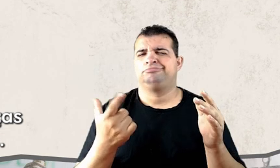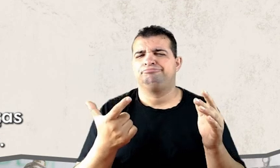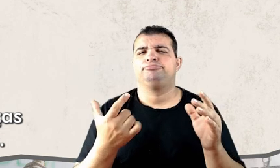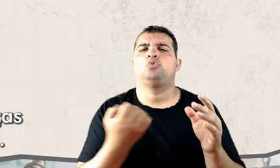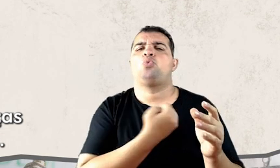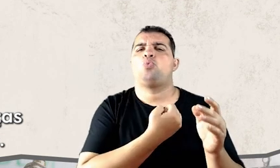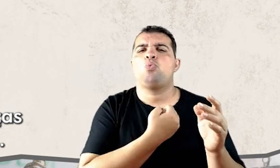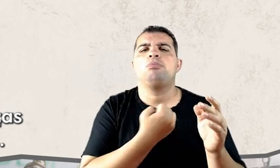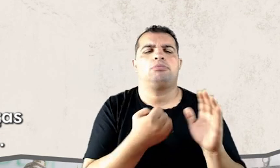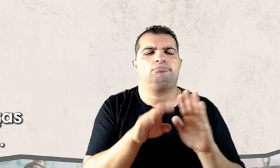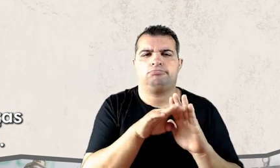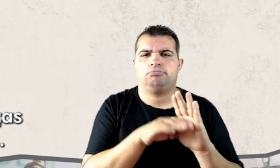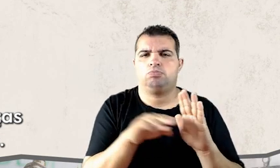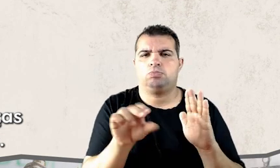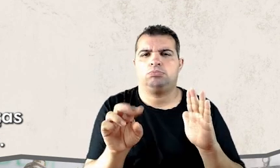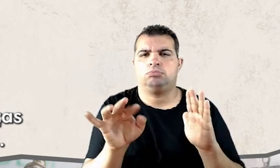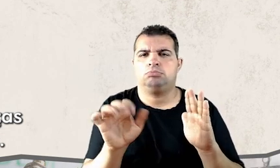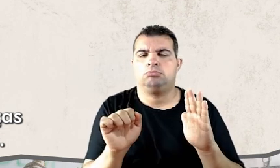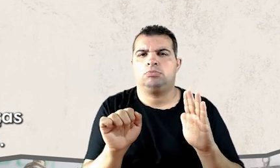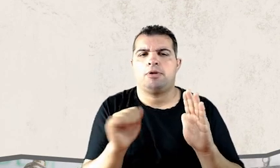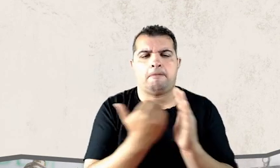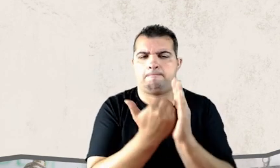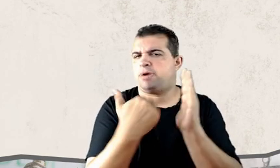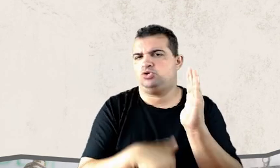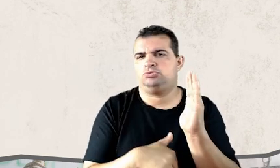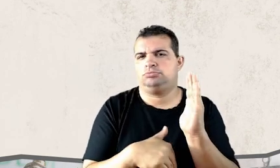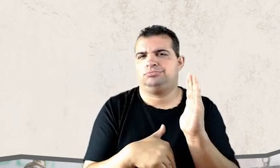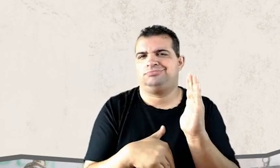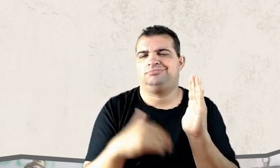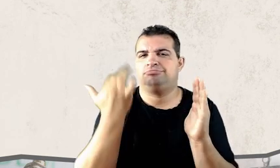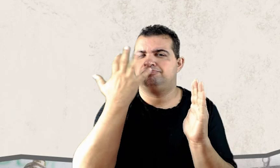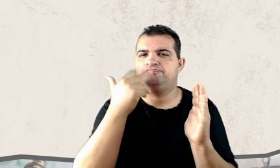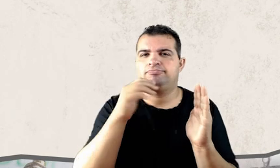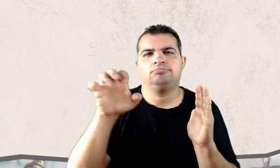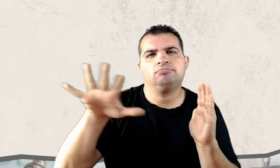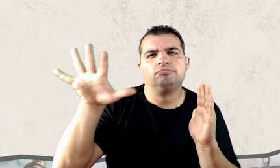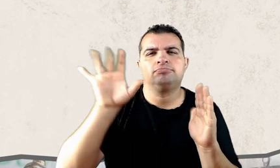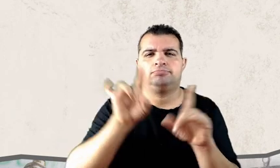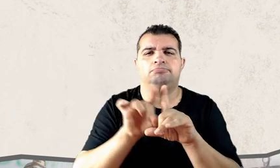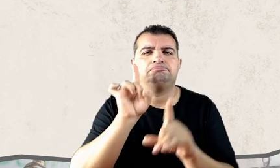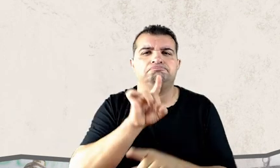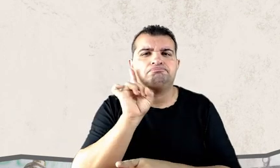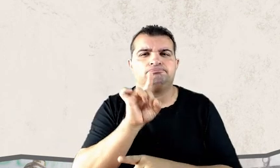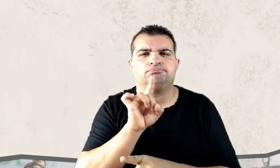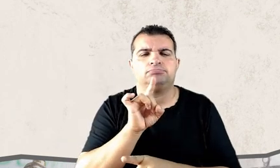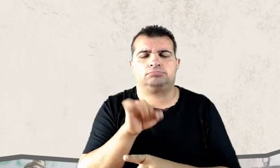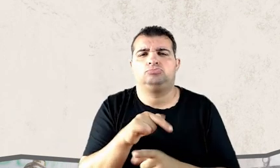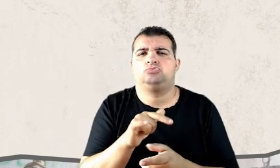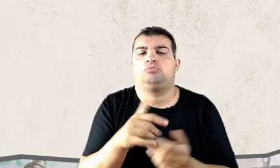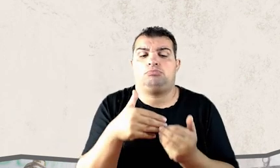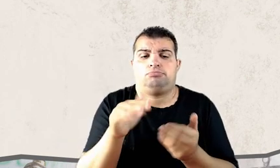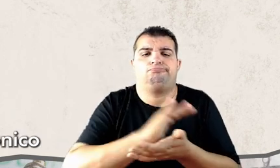muito abaixo das crianças europeias e estadunidenses. E esse tipo de resultado serviu muito